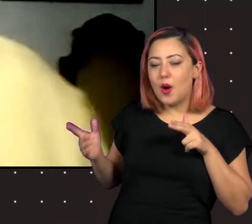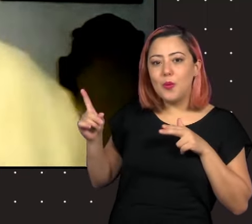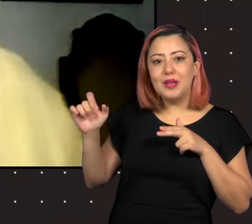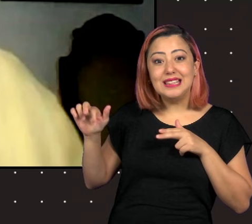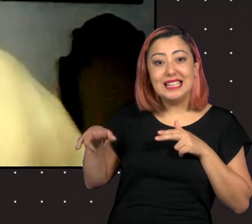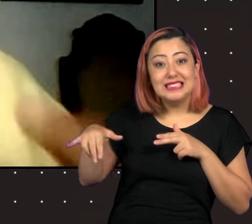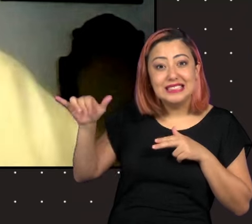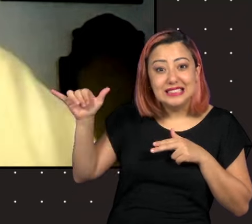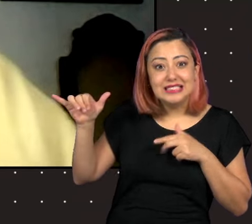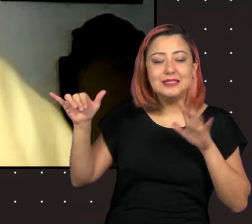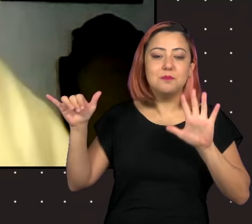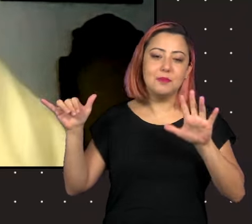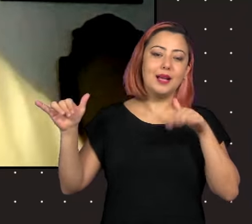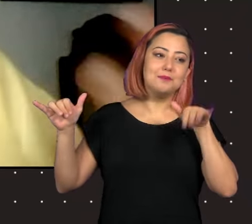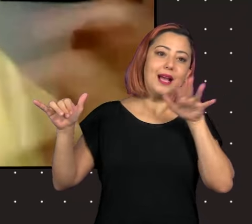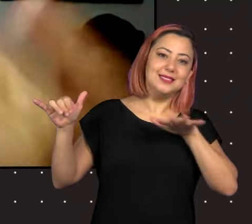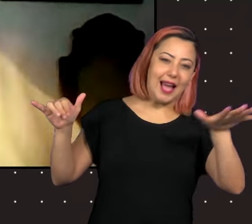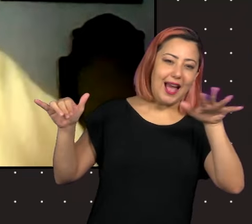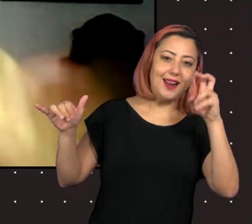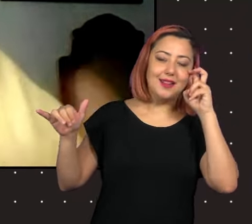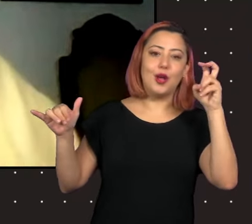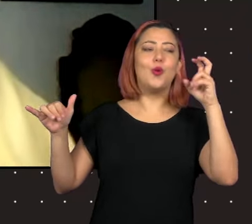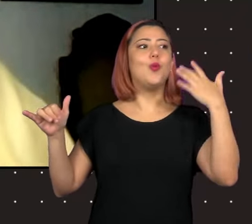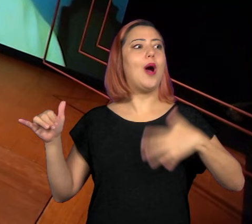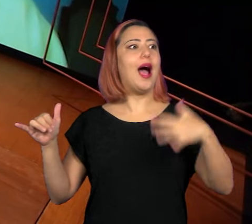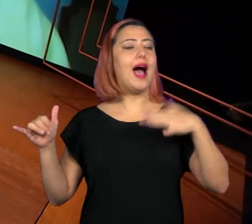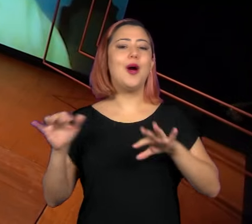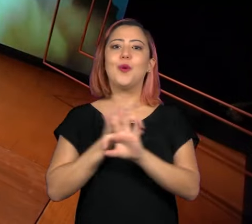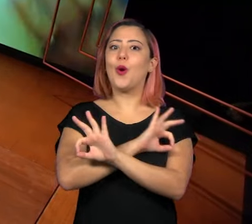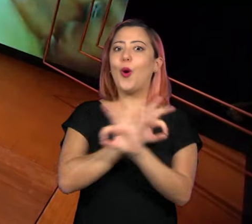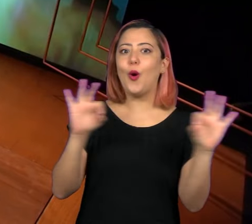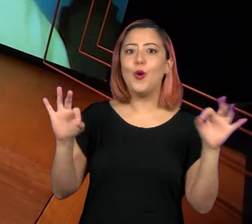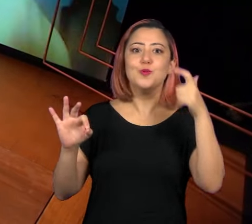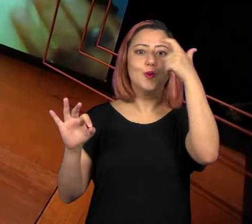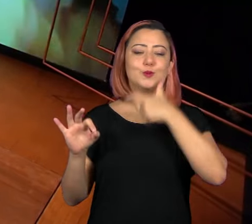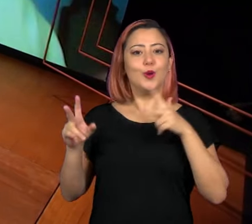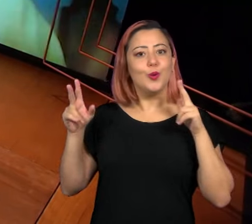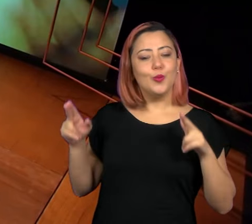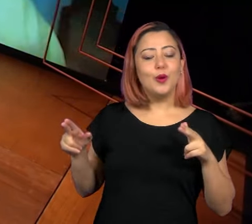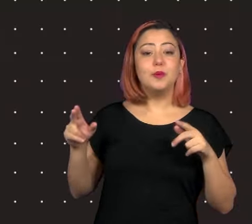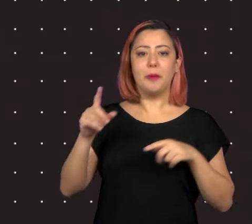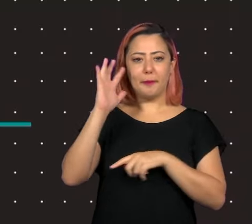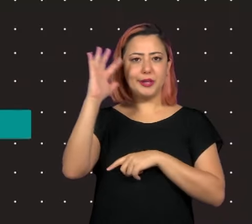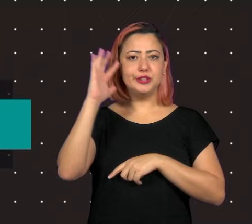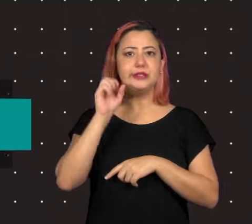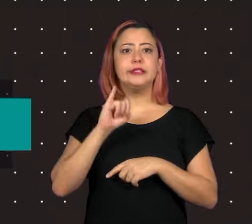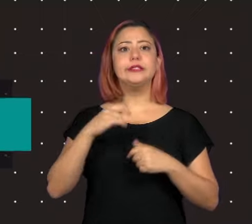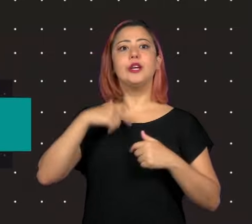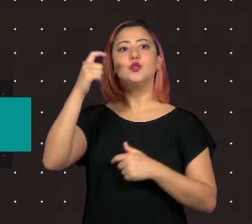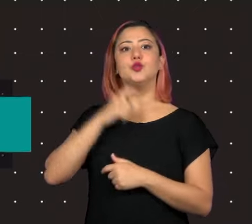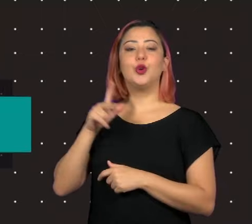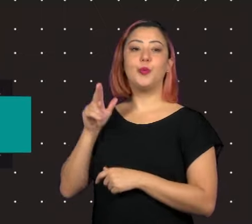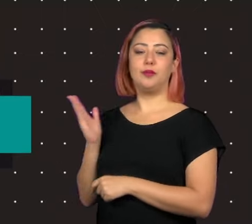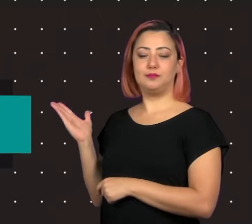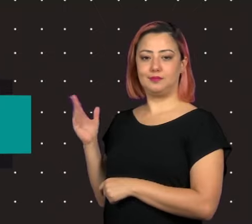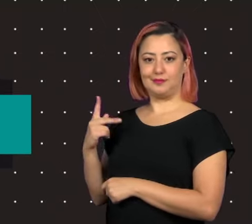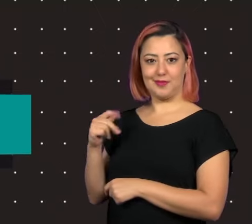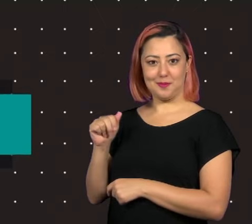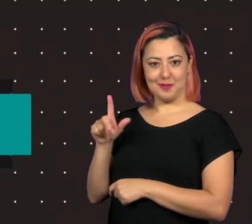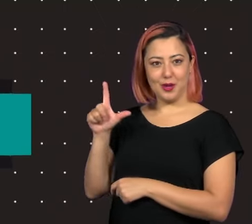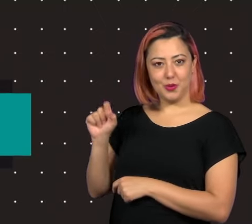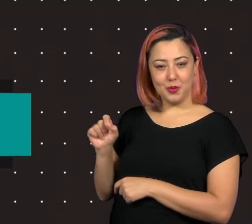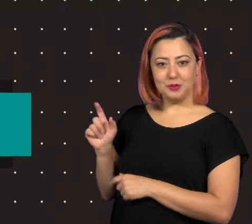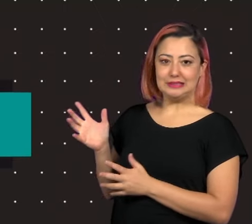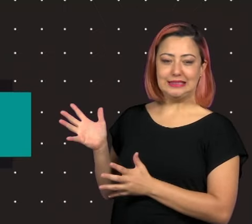intelectuais. Isso mesmo. Que bom que eu seja isso, porque já pensou se eu fosse o Paulo França dos intelectuais?